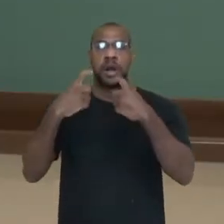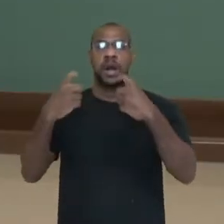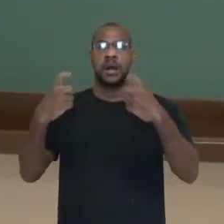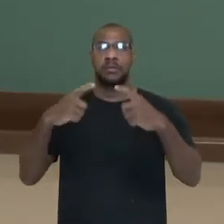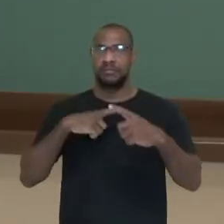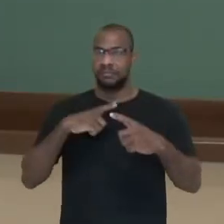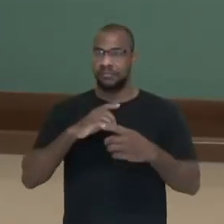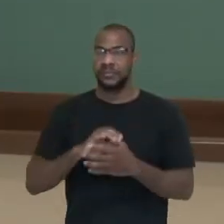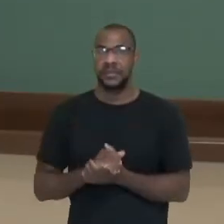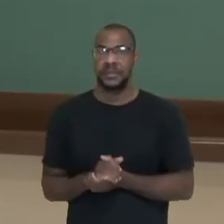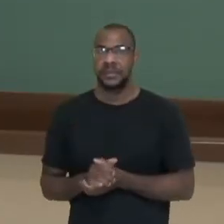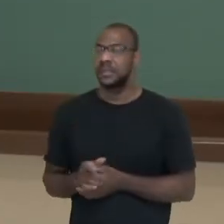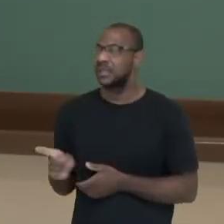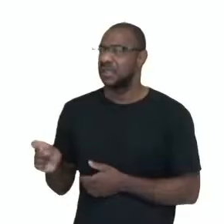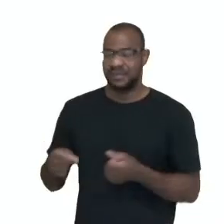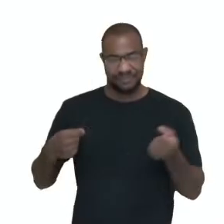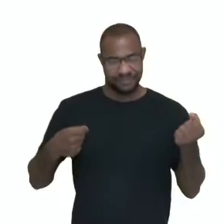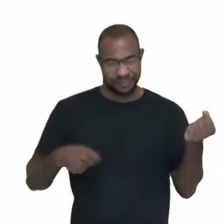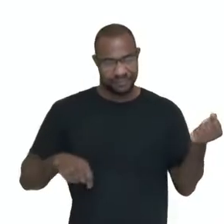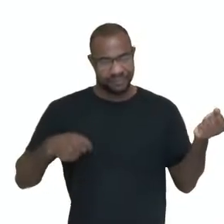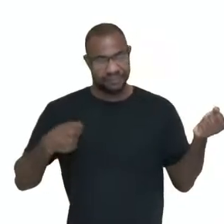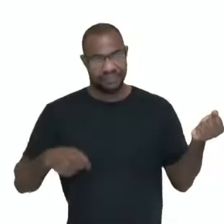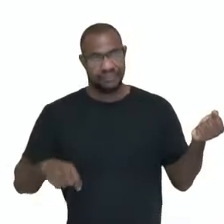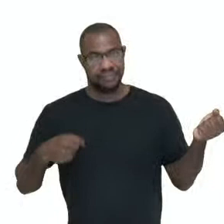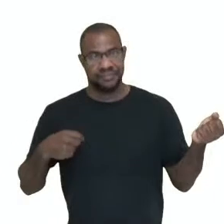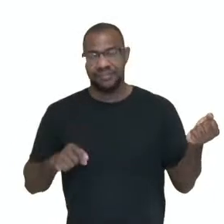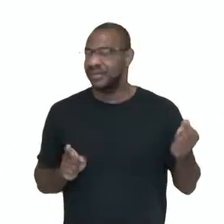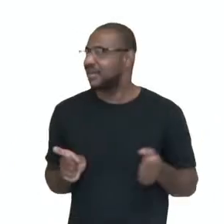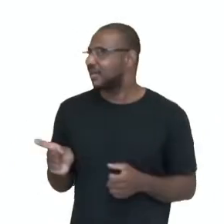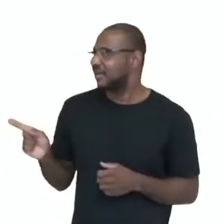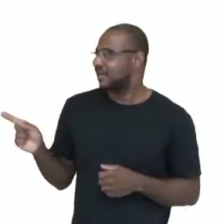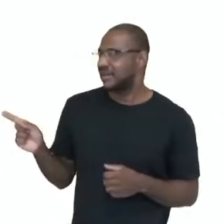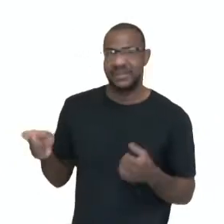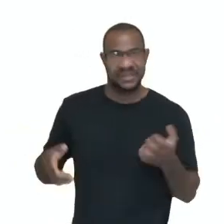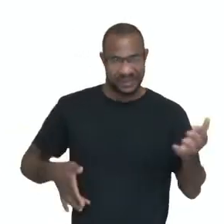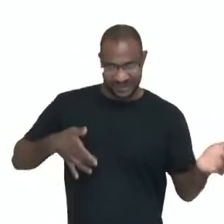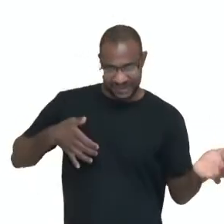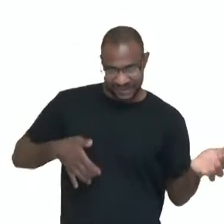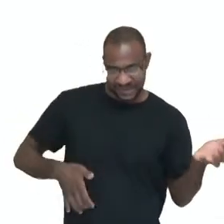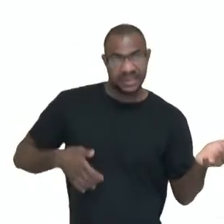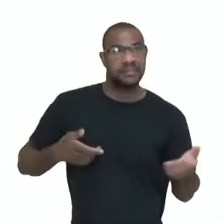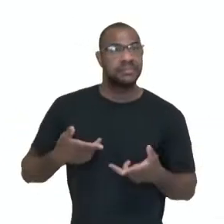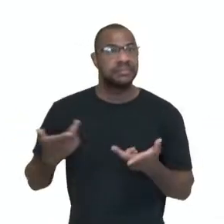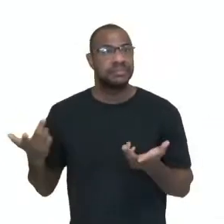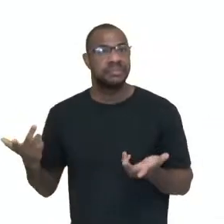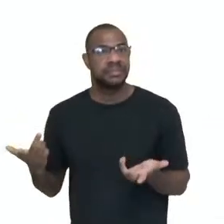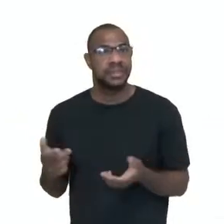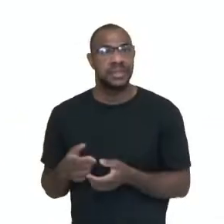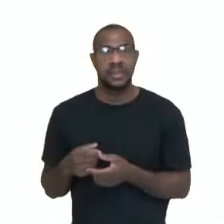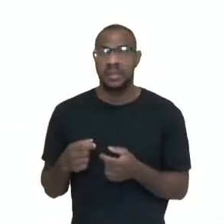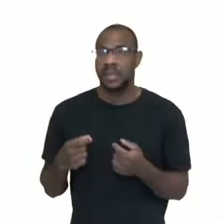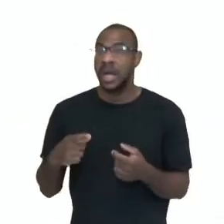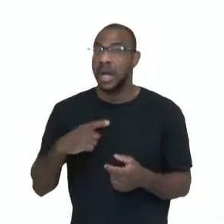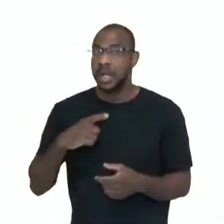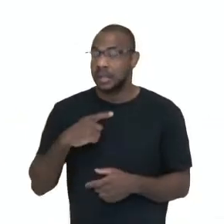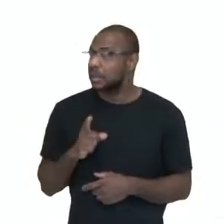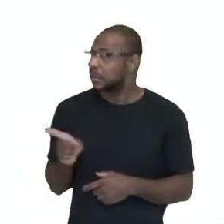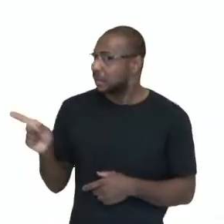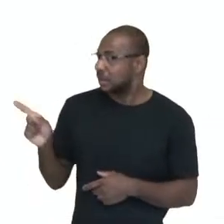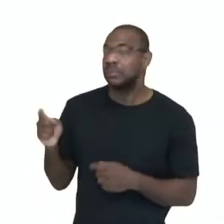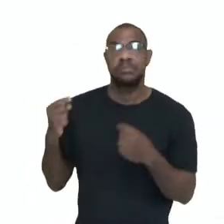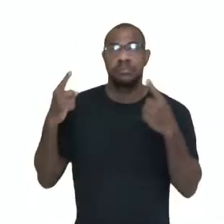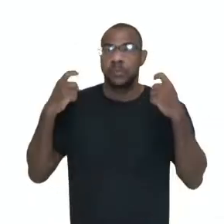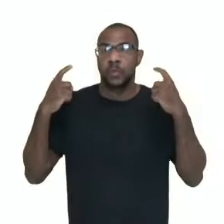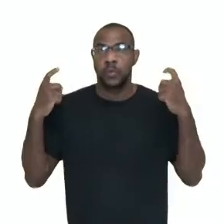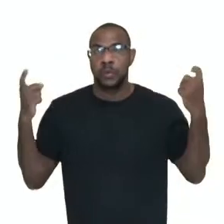para cá. Os instrumentos de corda, pessoal, é inegável, né? O som, ele não só une as pessoas,